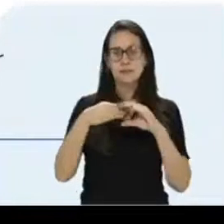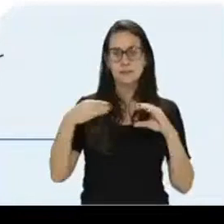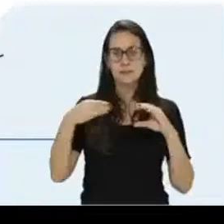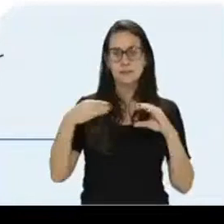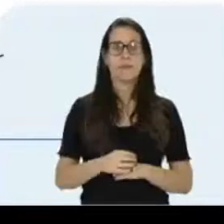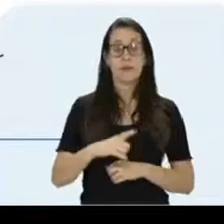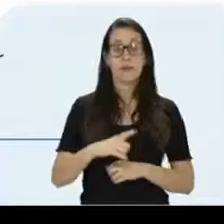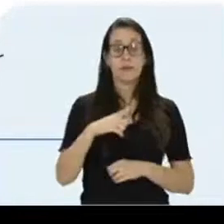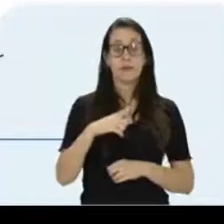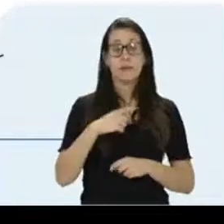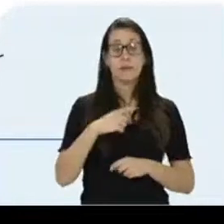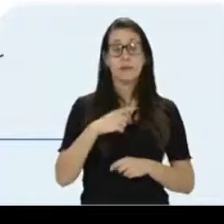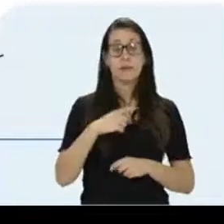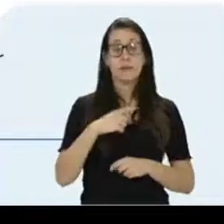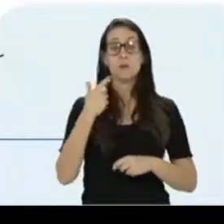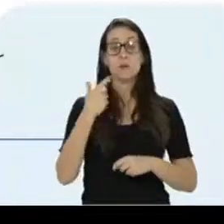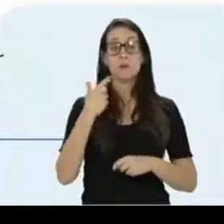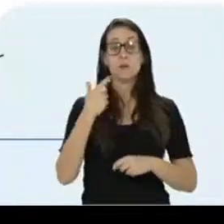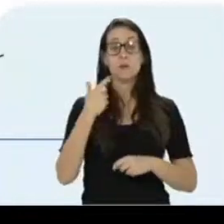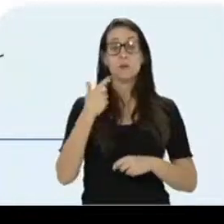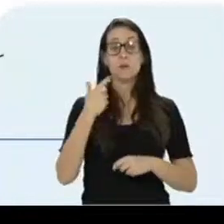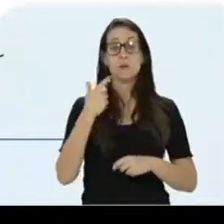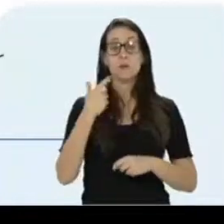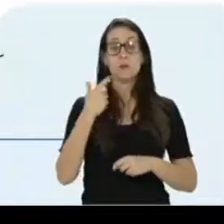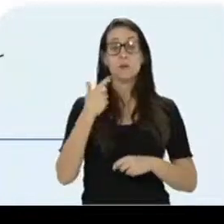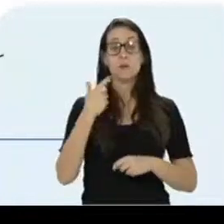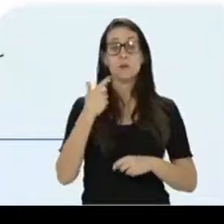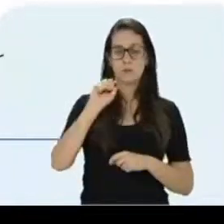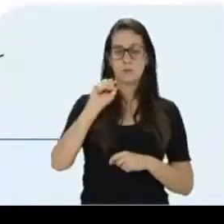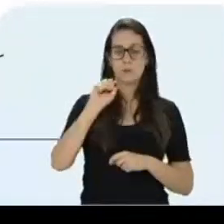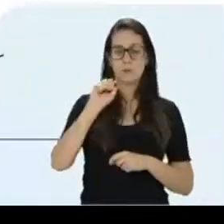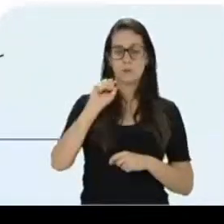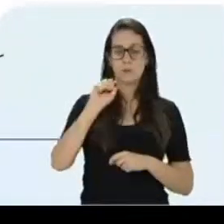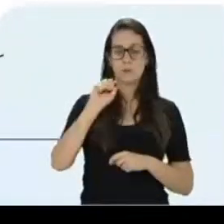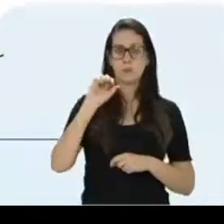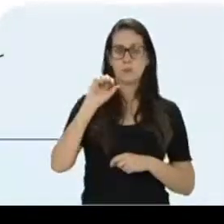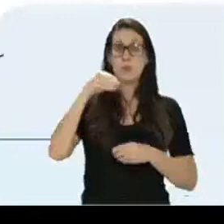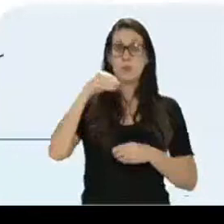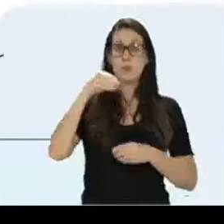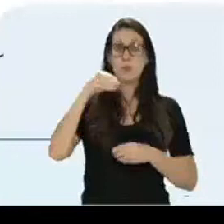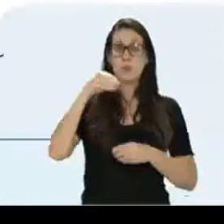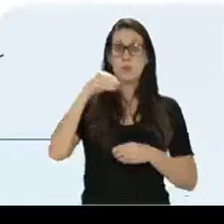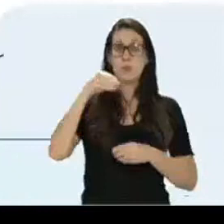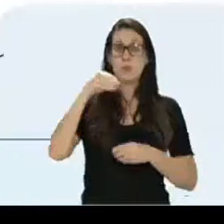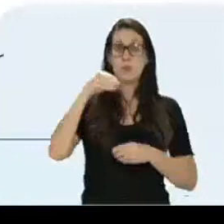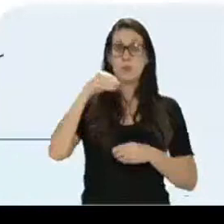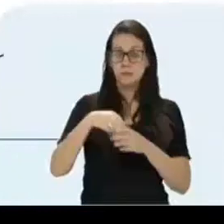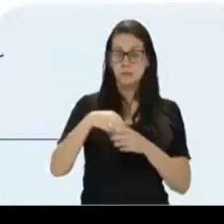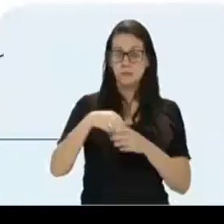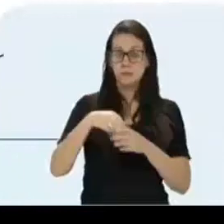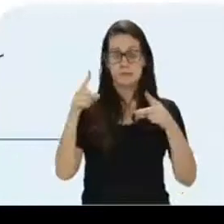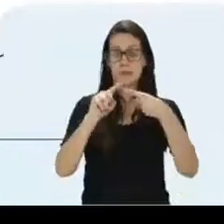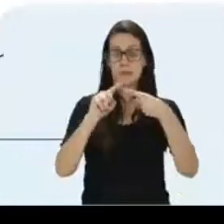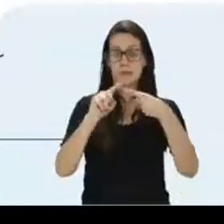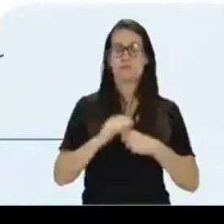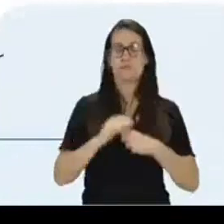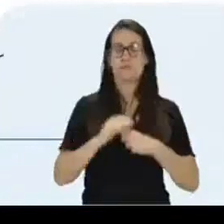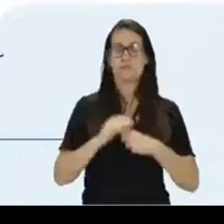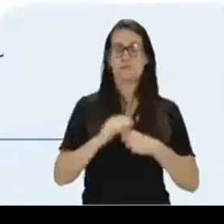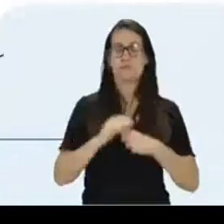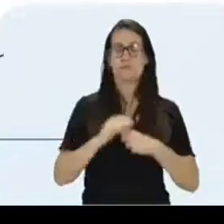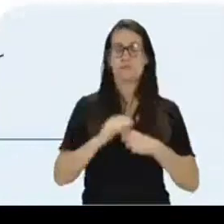também os ribossomos, que são as únicas organelas presentes, então, nas células procariontes. Além dessas estruturas, então, que